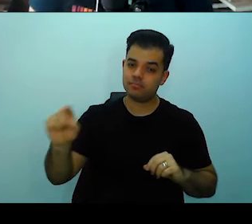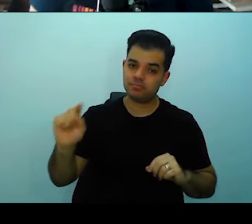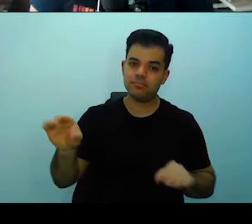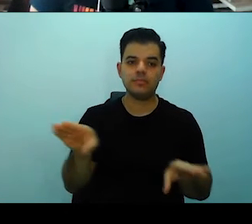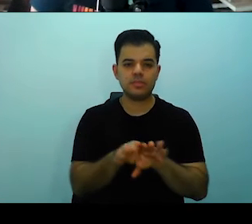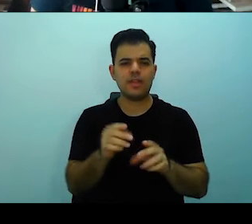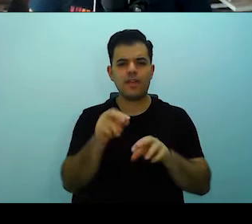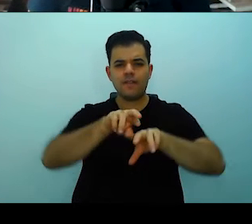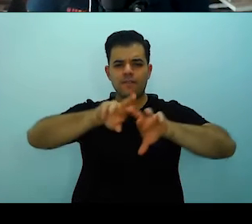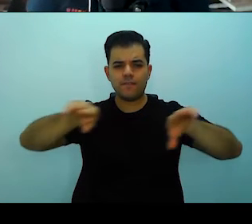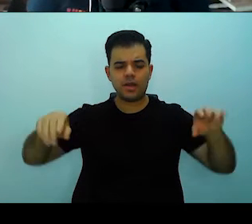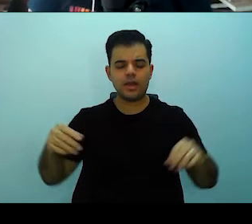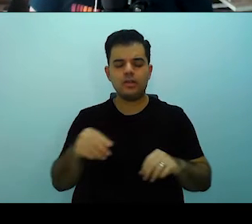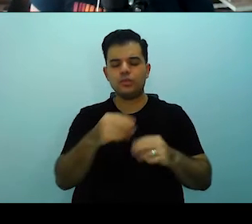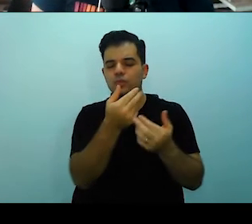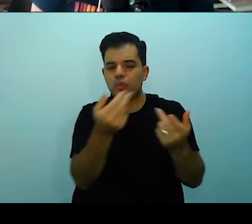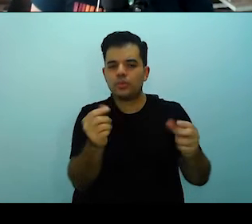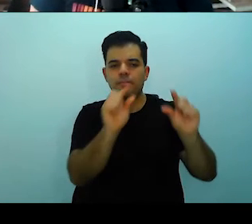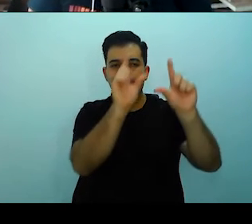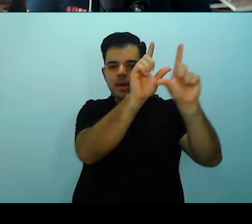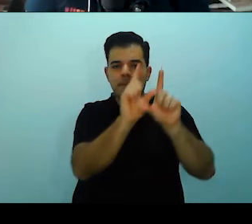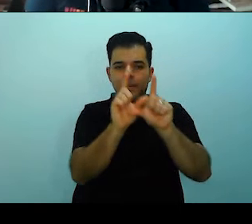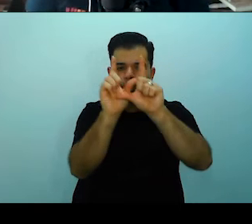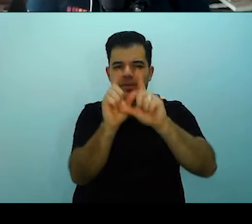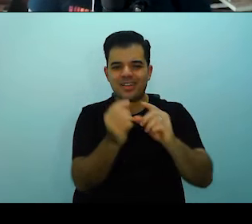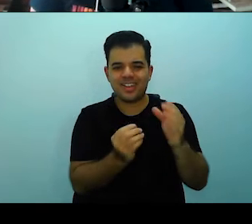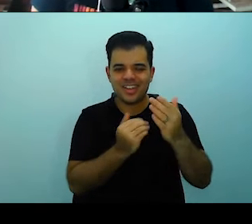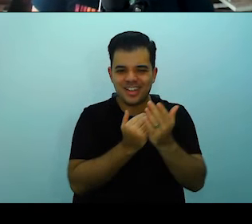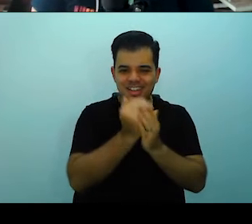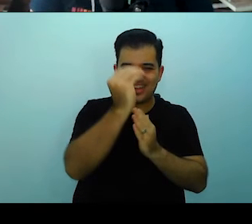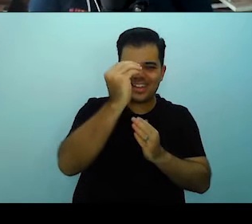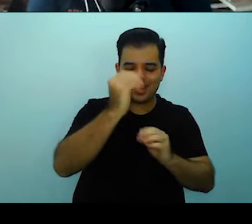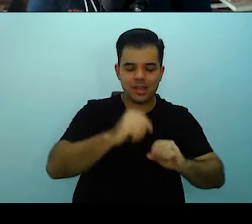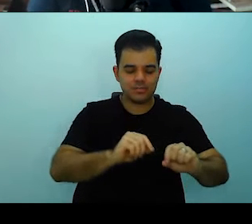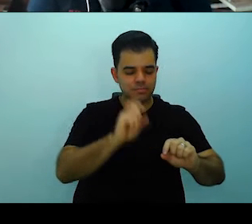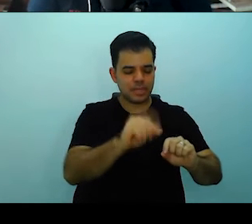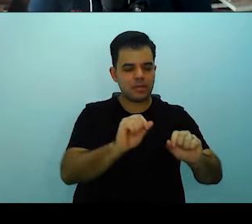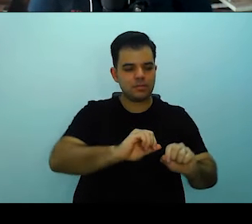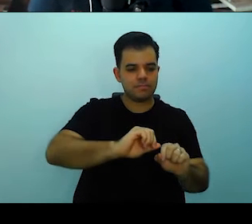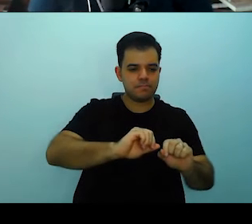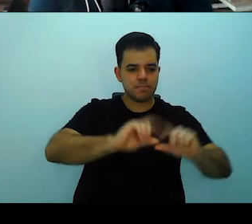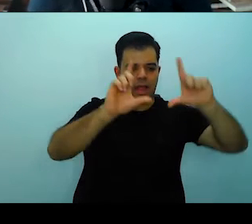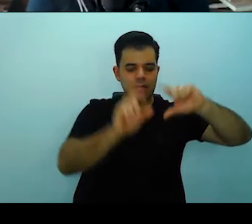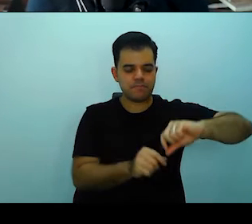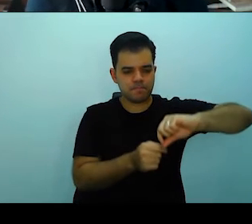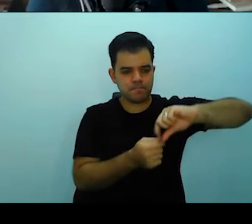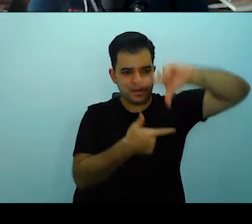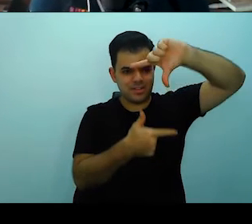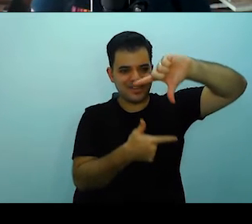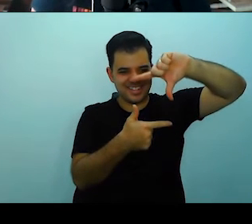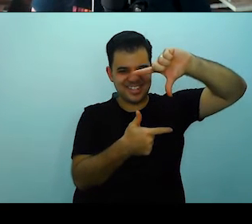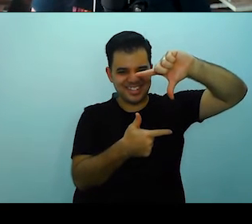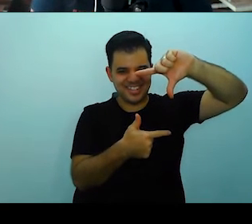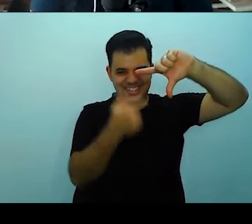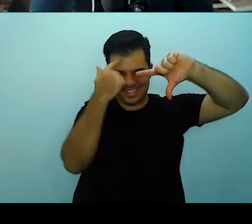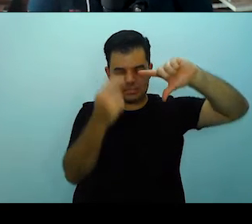Os ícones se organizam à esquerda, o menu iniciar à esquerda, só que no canto inferior. Isso é implícito para a gente, mas